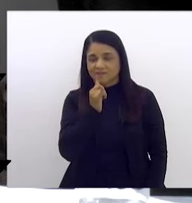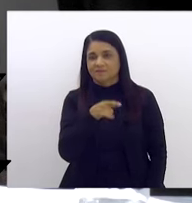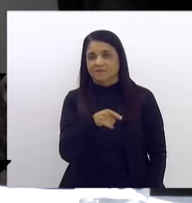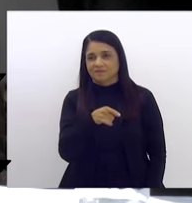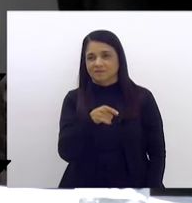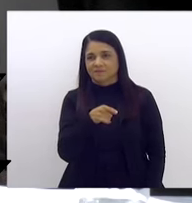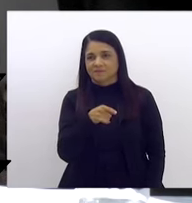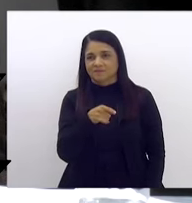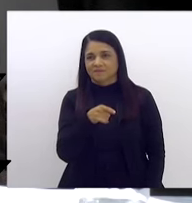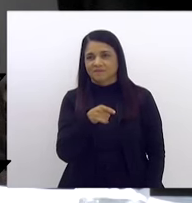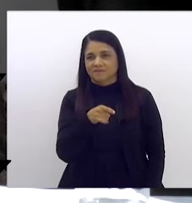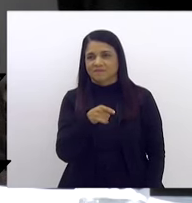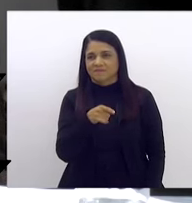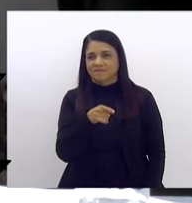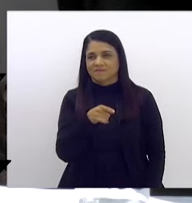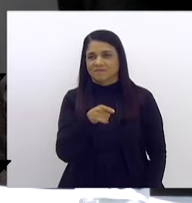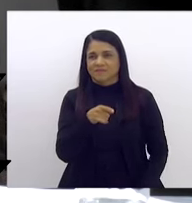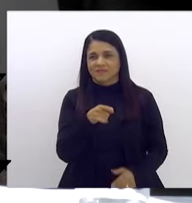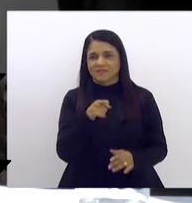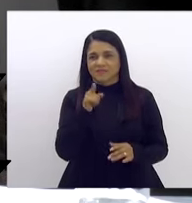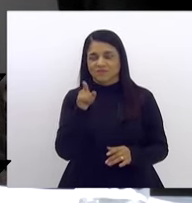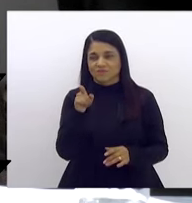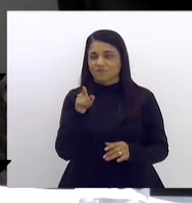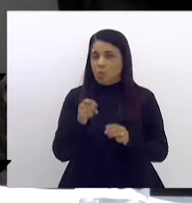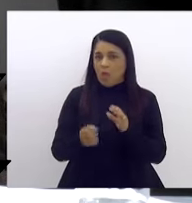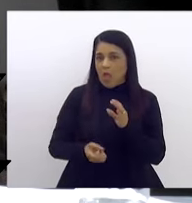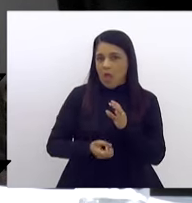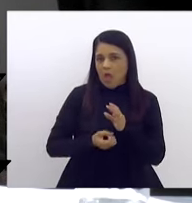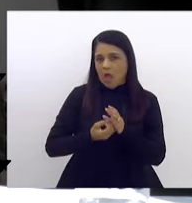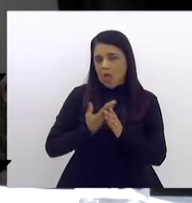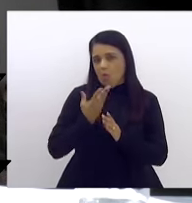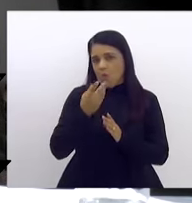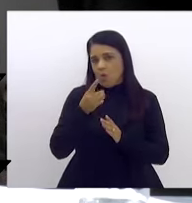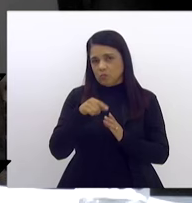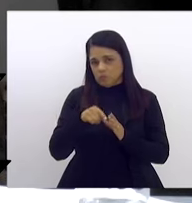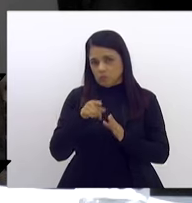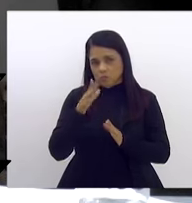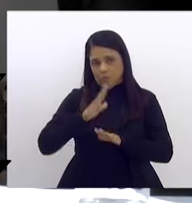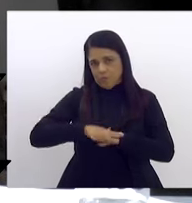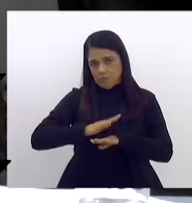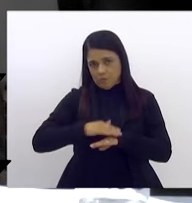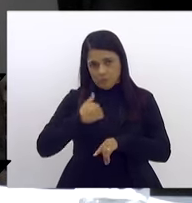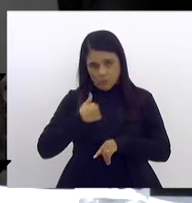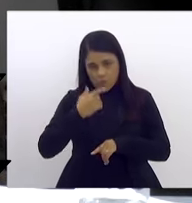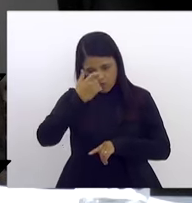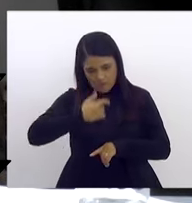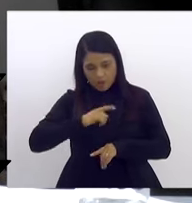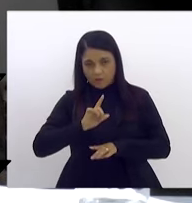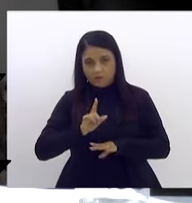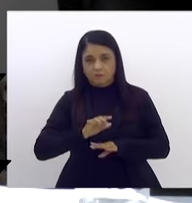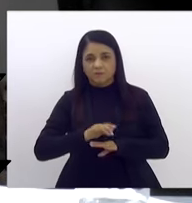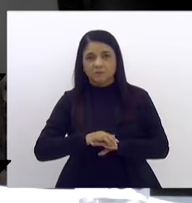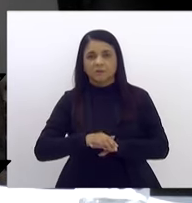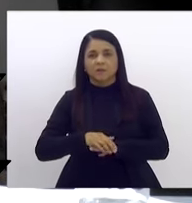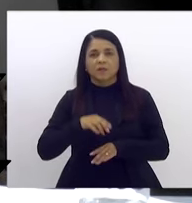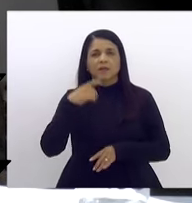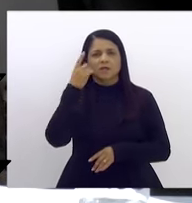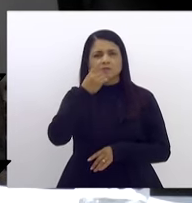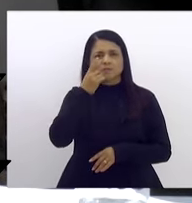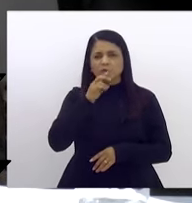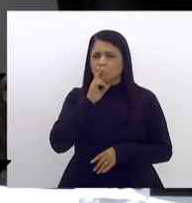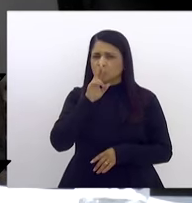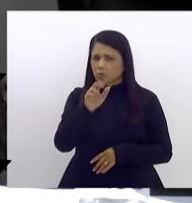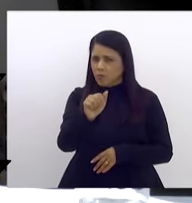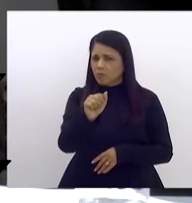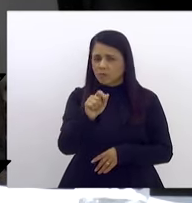n eu sou não autor mas relator em tese o deputado mho não tem feito isso também não